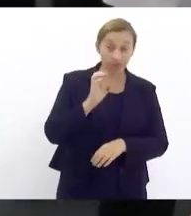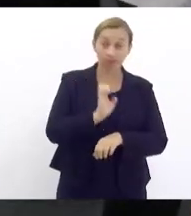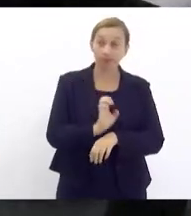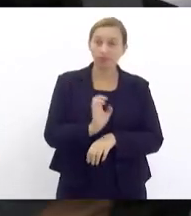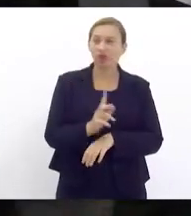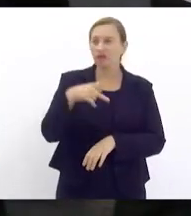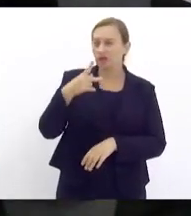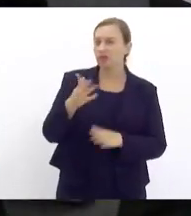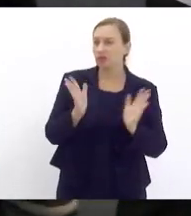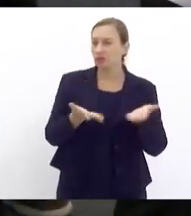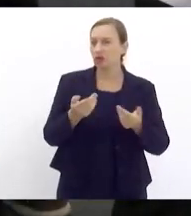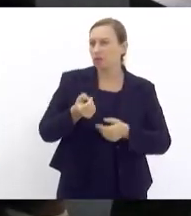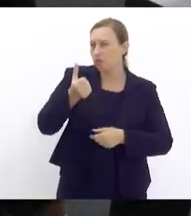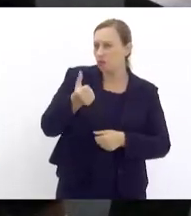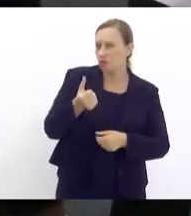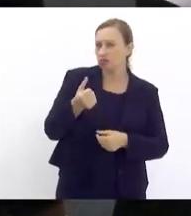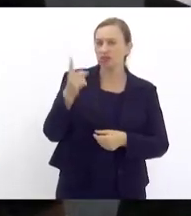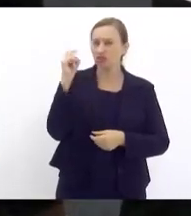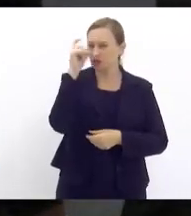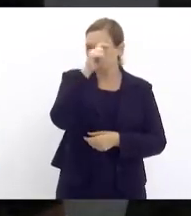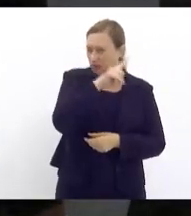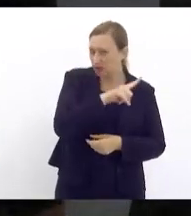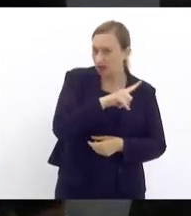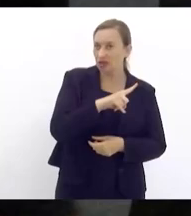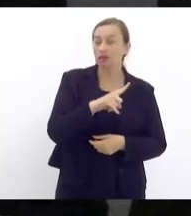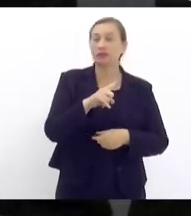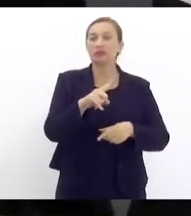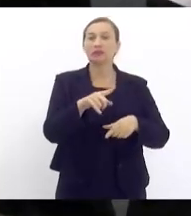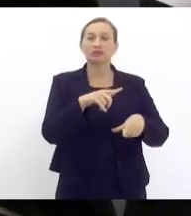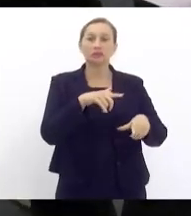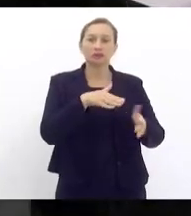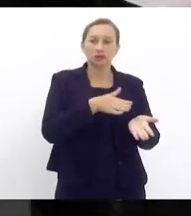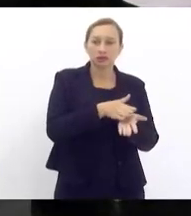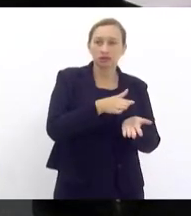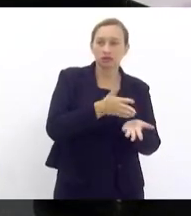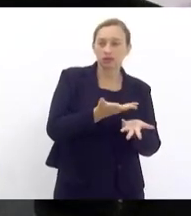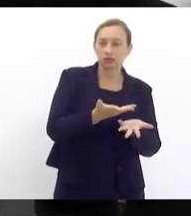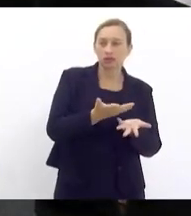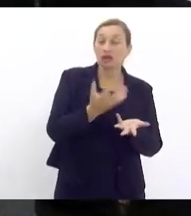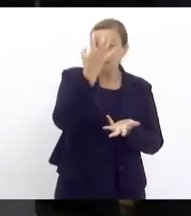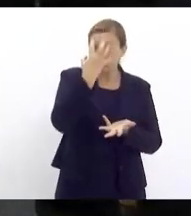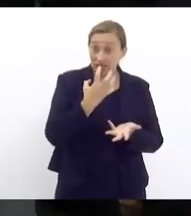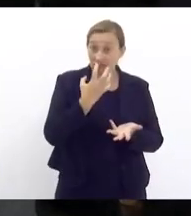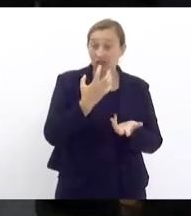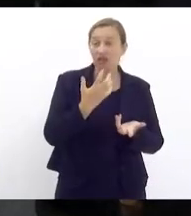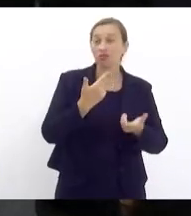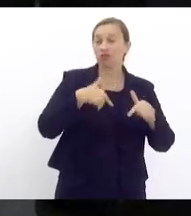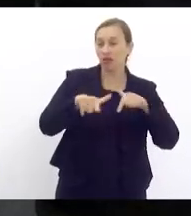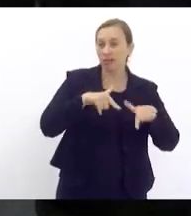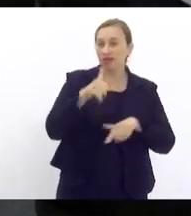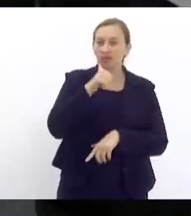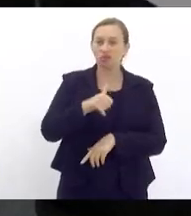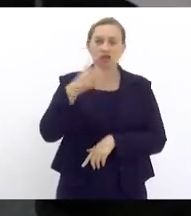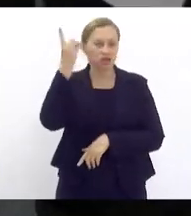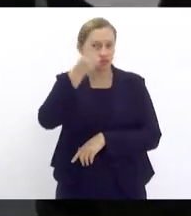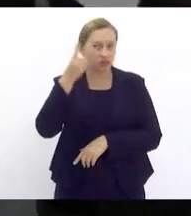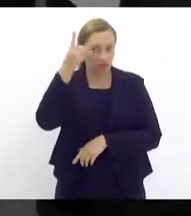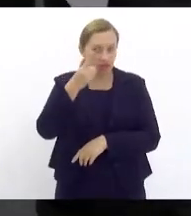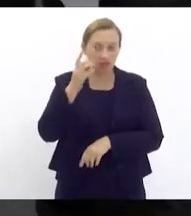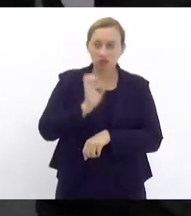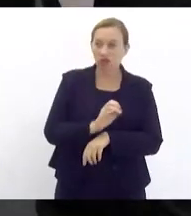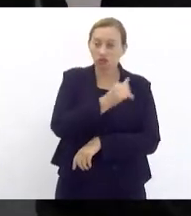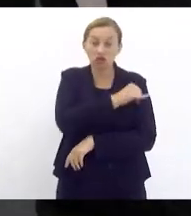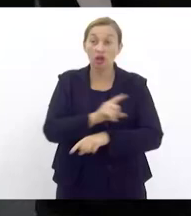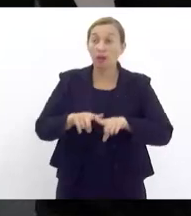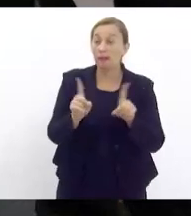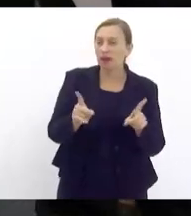mas agora há pouco inclusive sobre as dificuldades de imprimir celeridade ao trabalho das deputados e deputados aqui do Estado do Rio de Janeiro mas